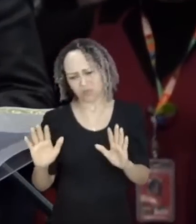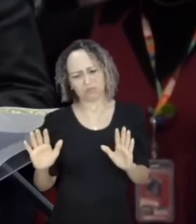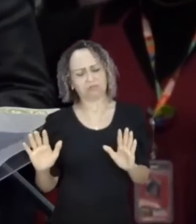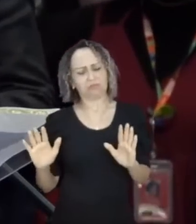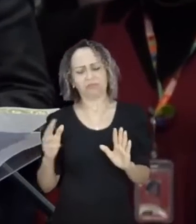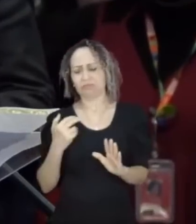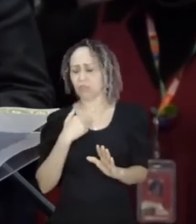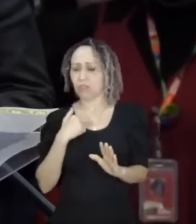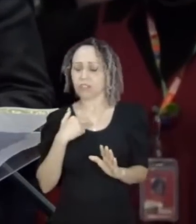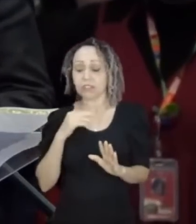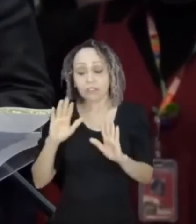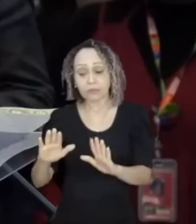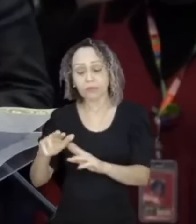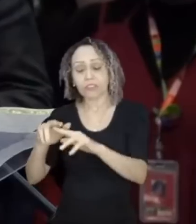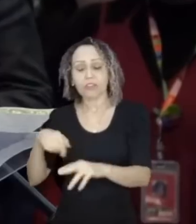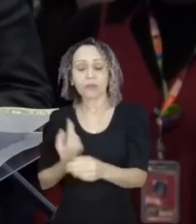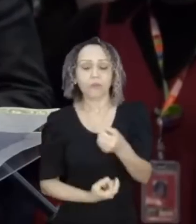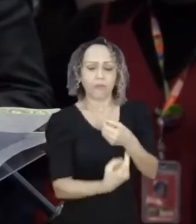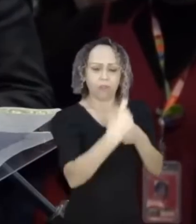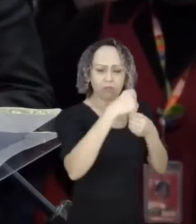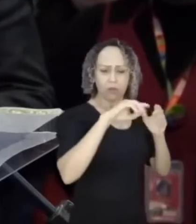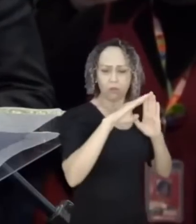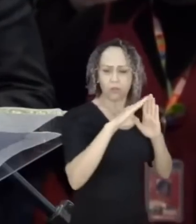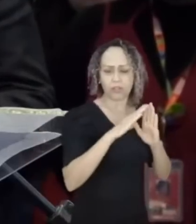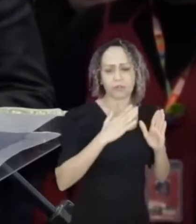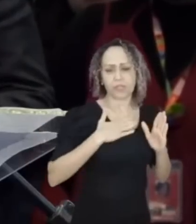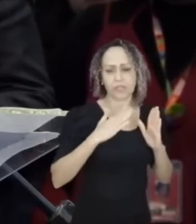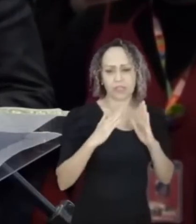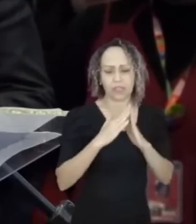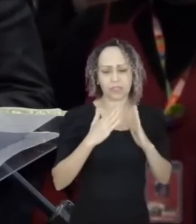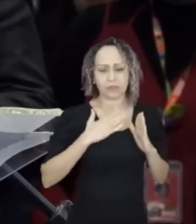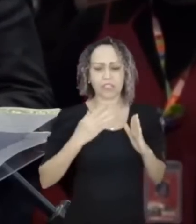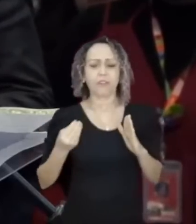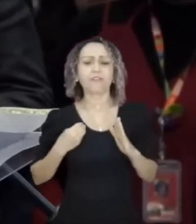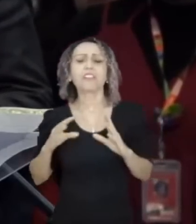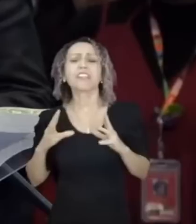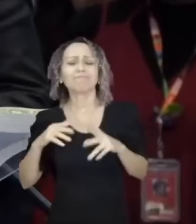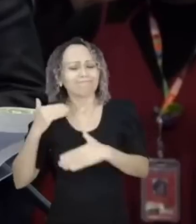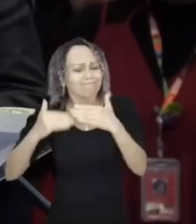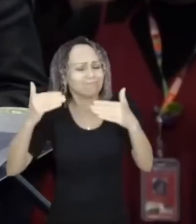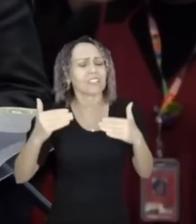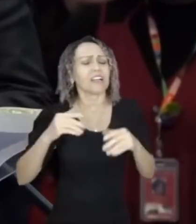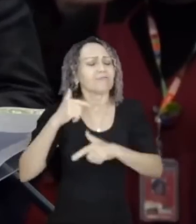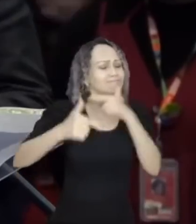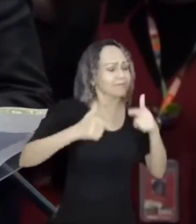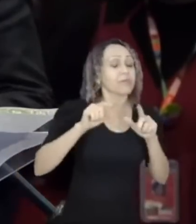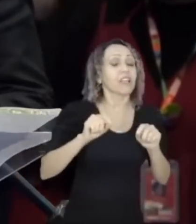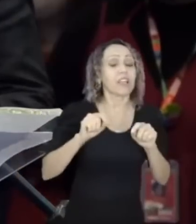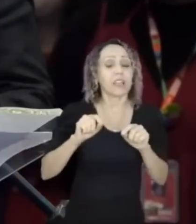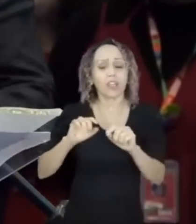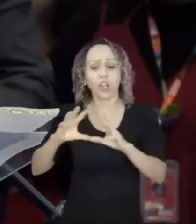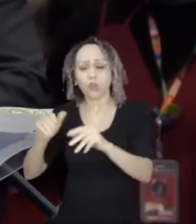a intensidade, para que todas as famílias brasileiras tenham uma casa onde possam viver com segurança e